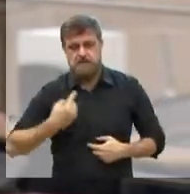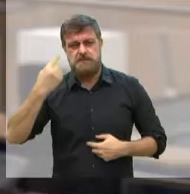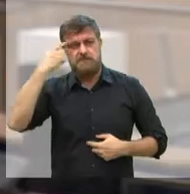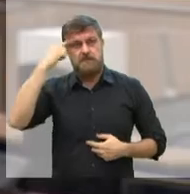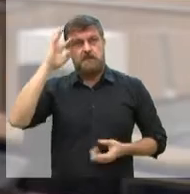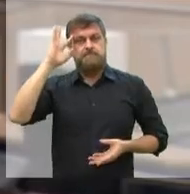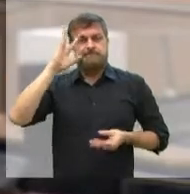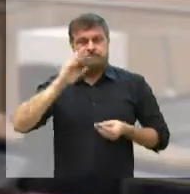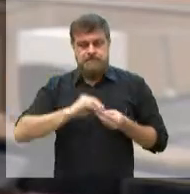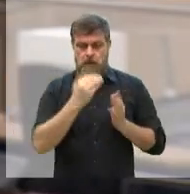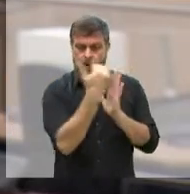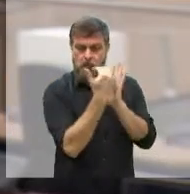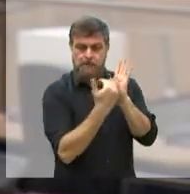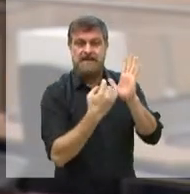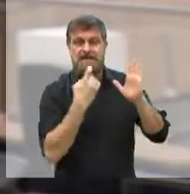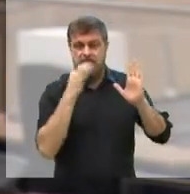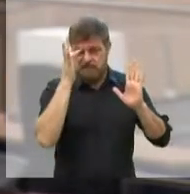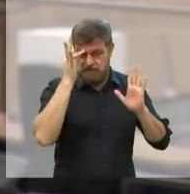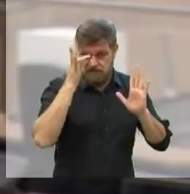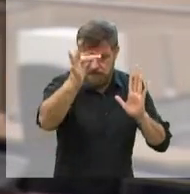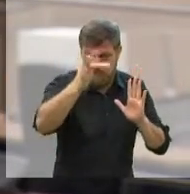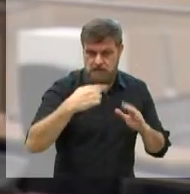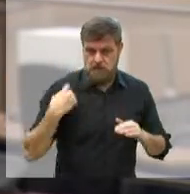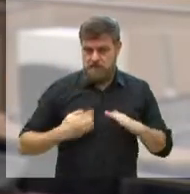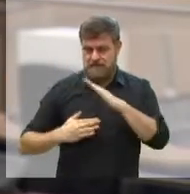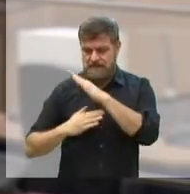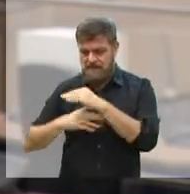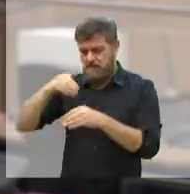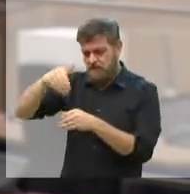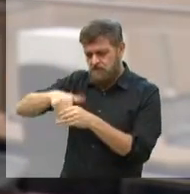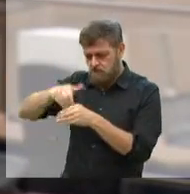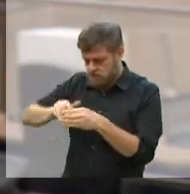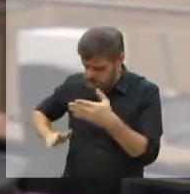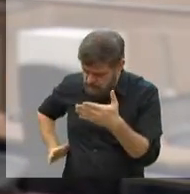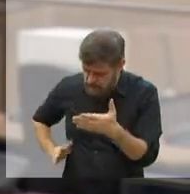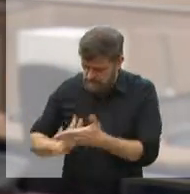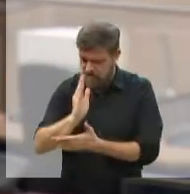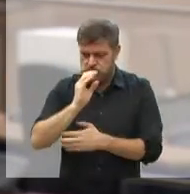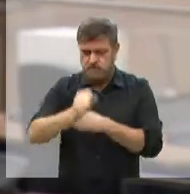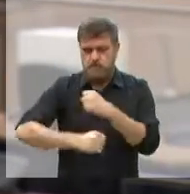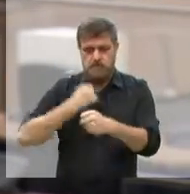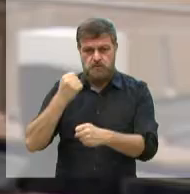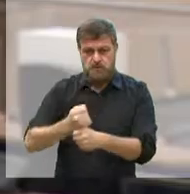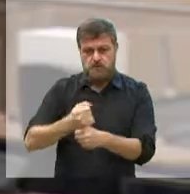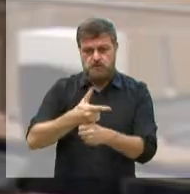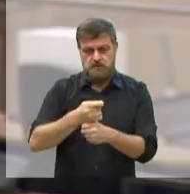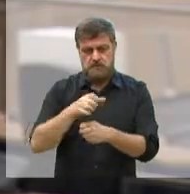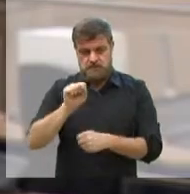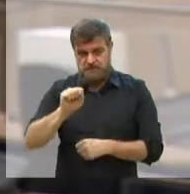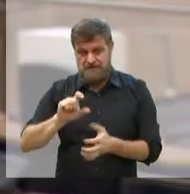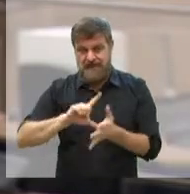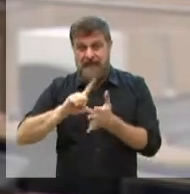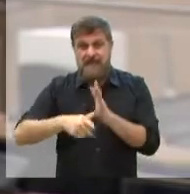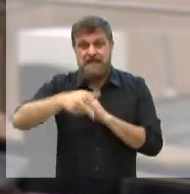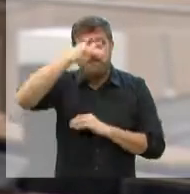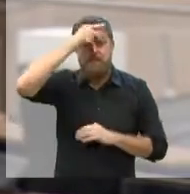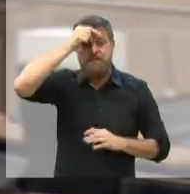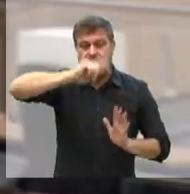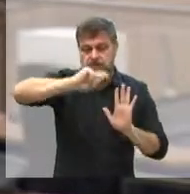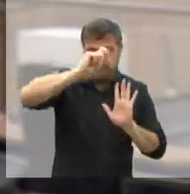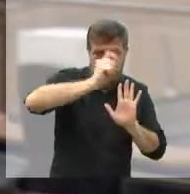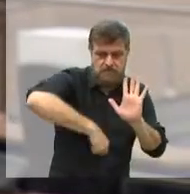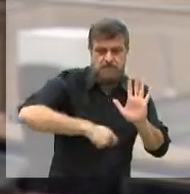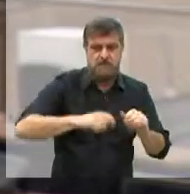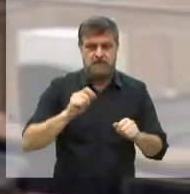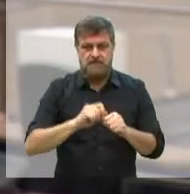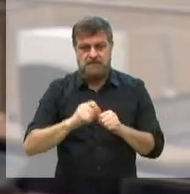um plano diretor. E esse plano diretor foi aprovado no ano de 2018 e sancionado pelo prefeito, o que deu uma